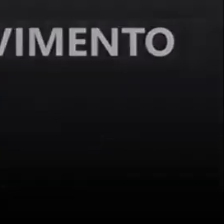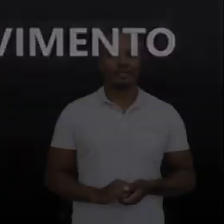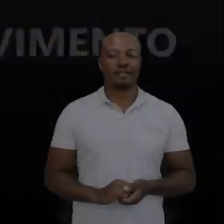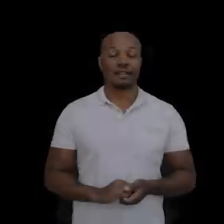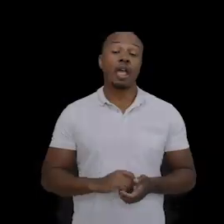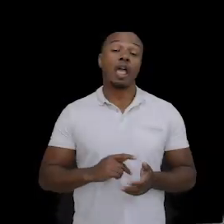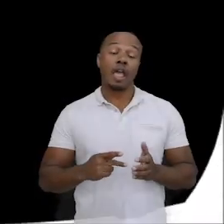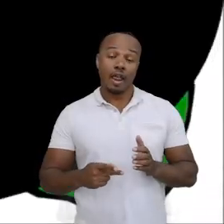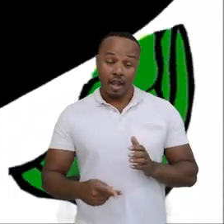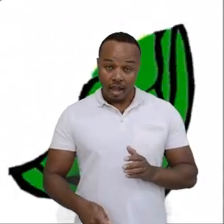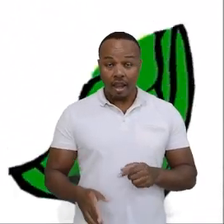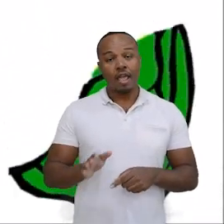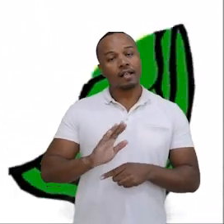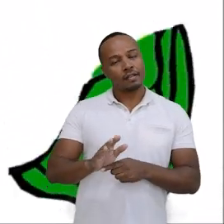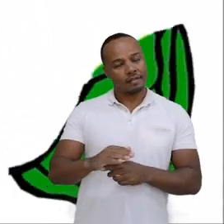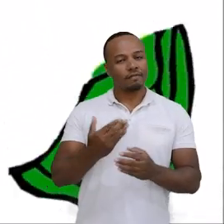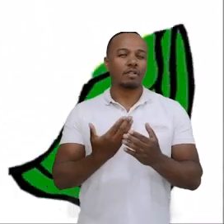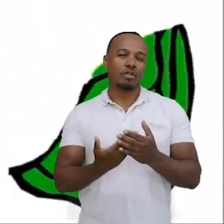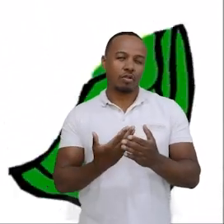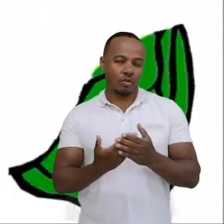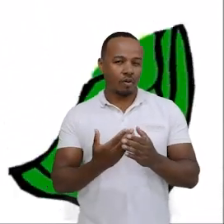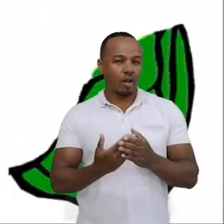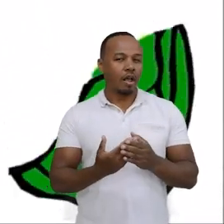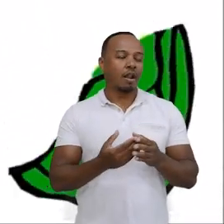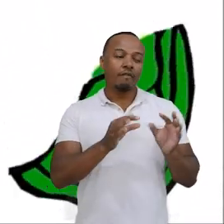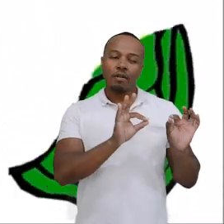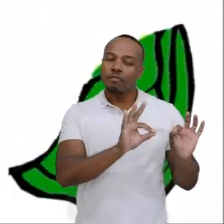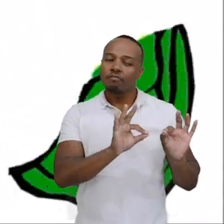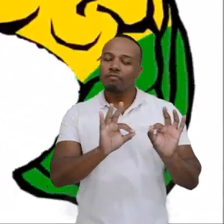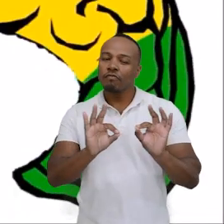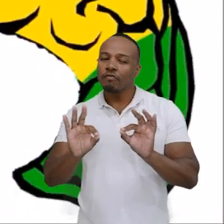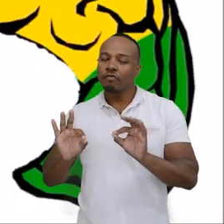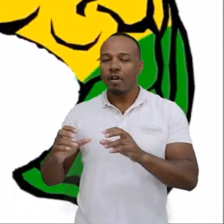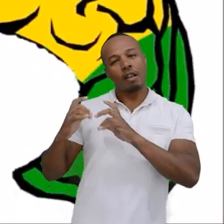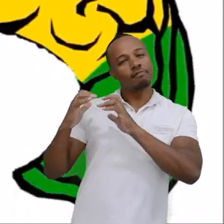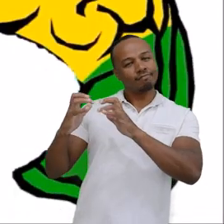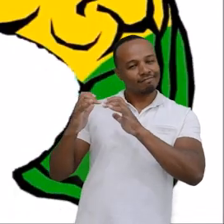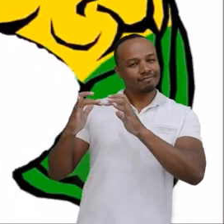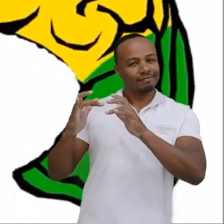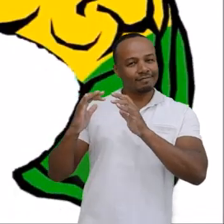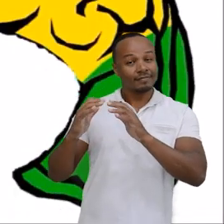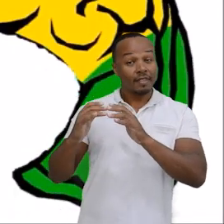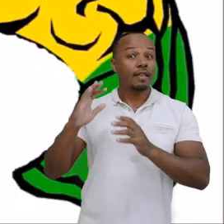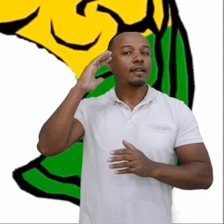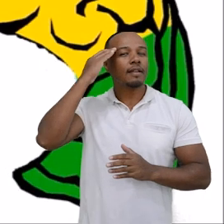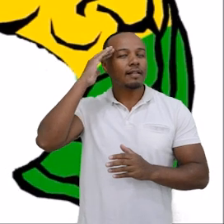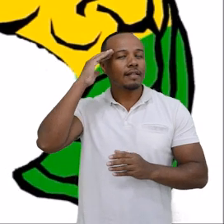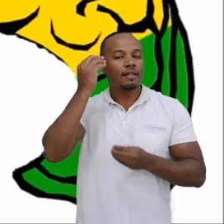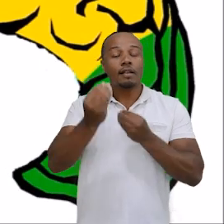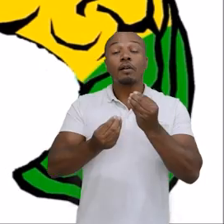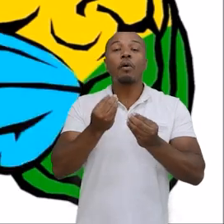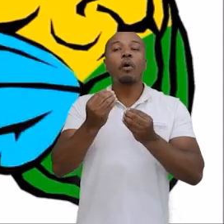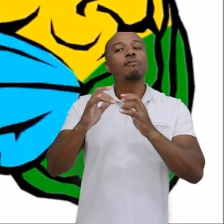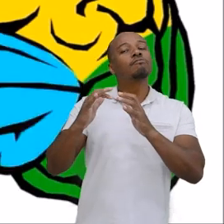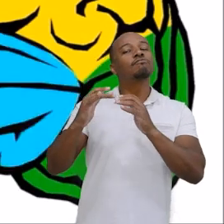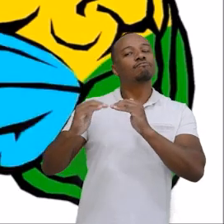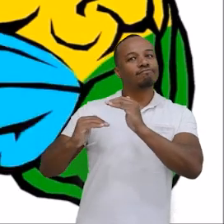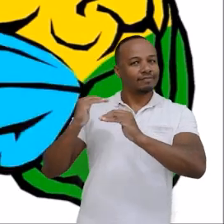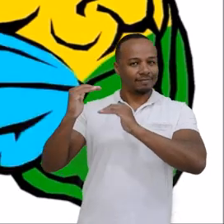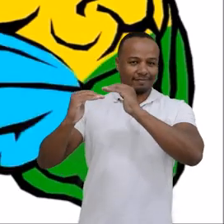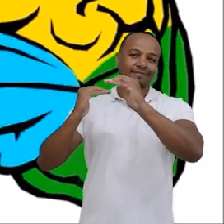Nesta videoaula, nós vamos dar uma passada pelo neurodesenvolvimento, entender como o cérebro se